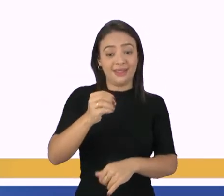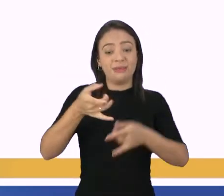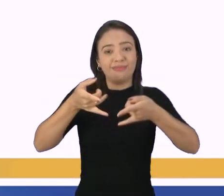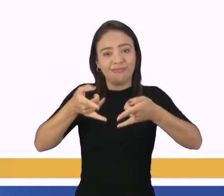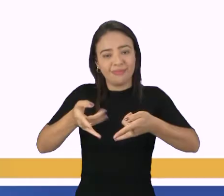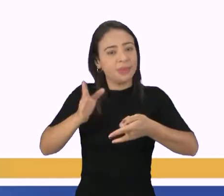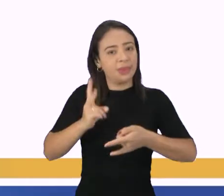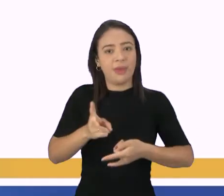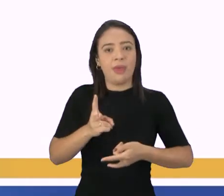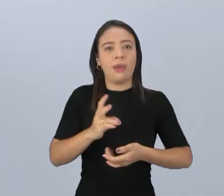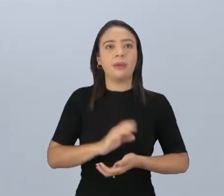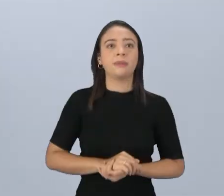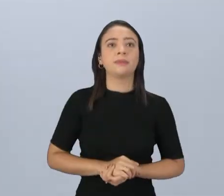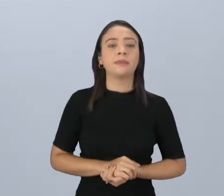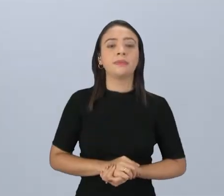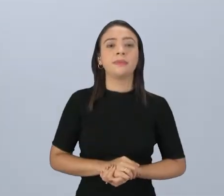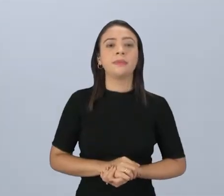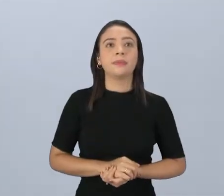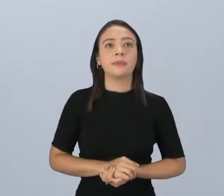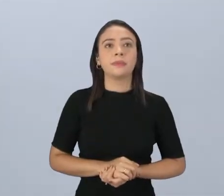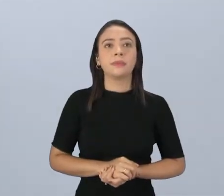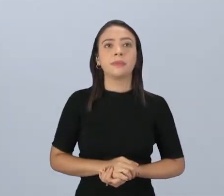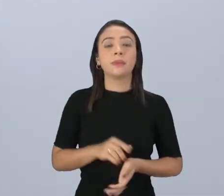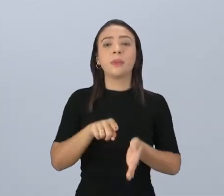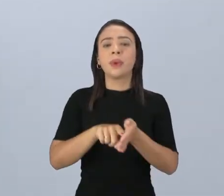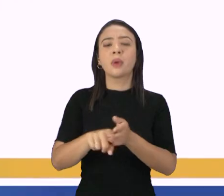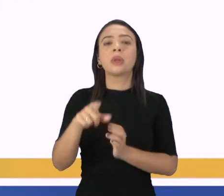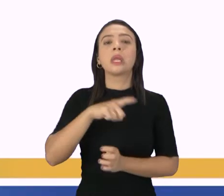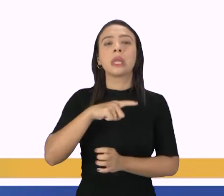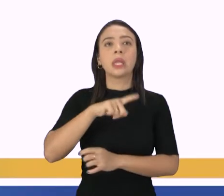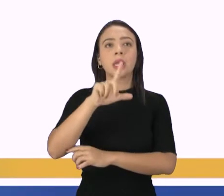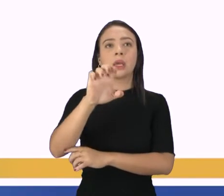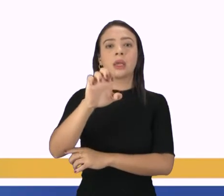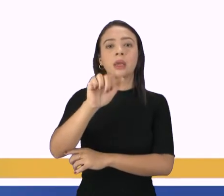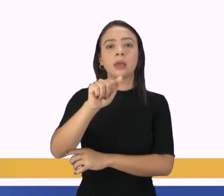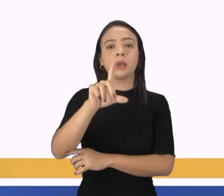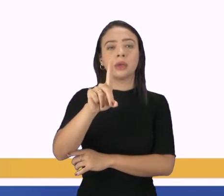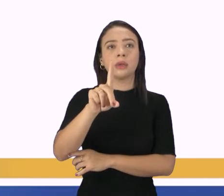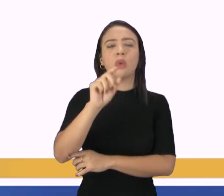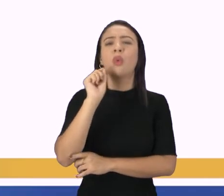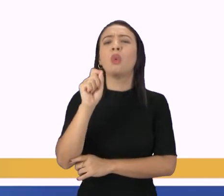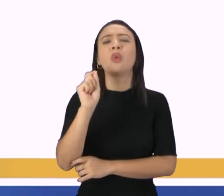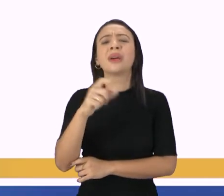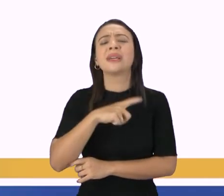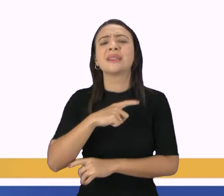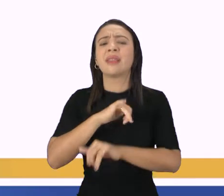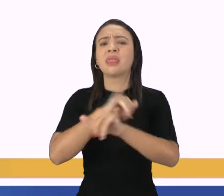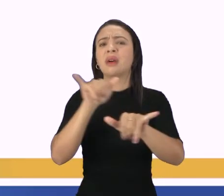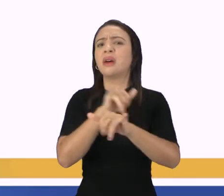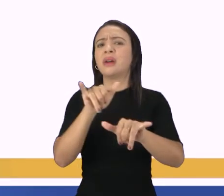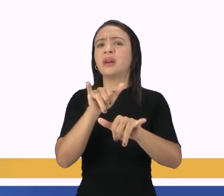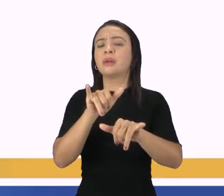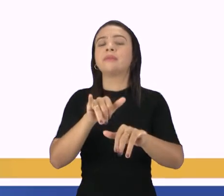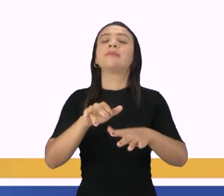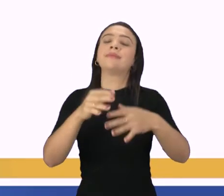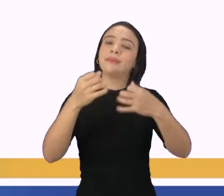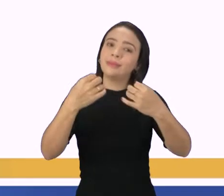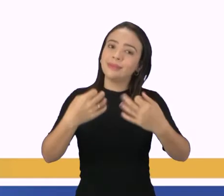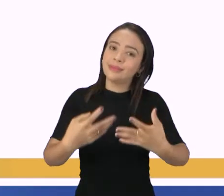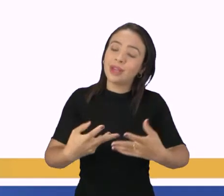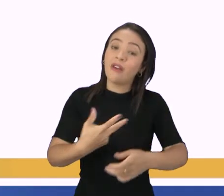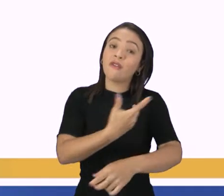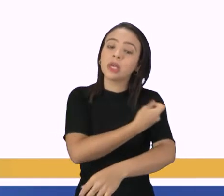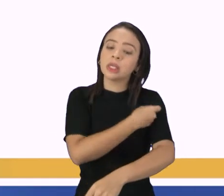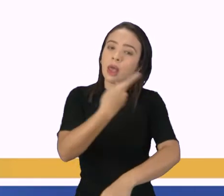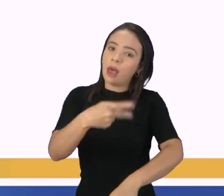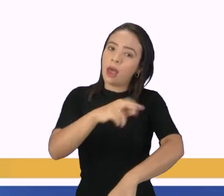Agora vamos às perguntas do Líade. O que? O que está sendo noticiado? A vacinação em Rio Branco